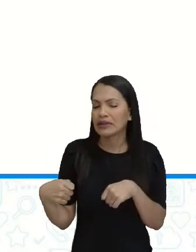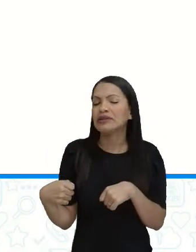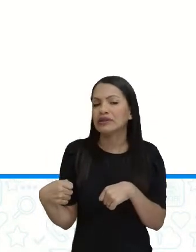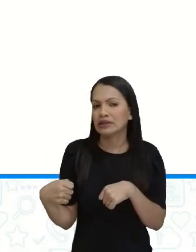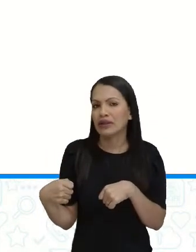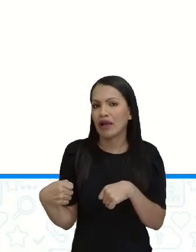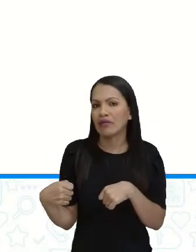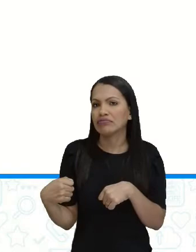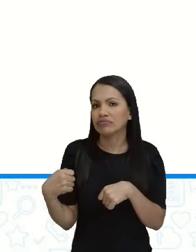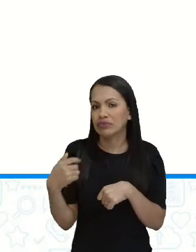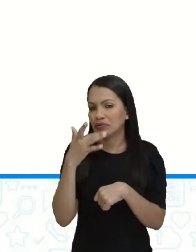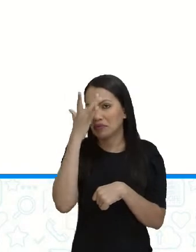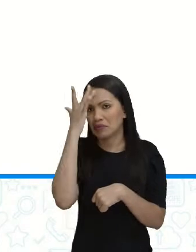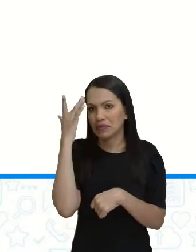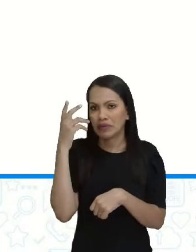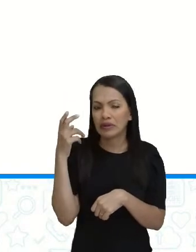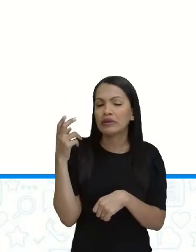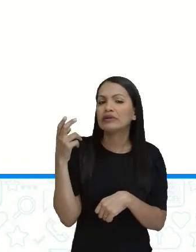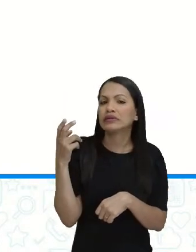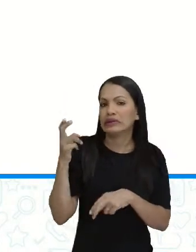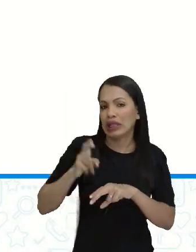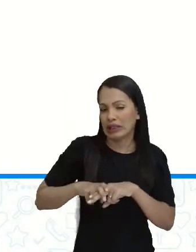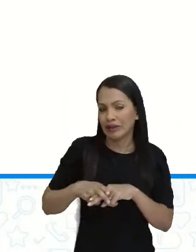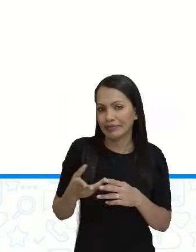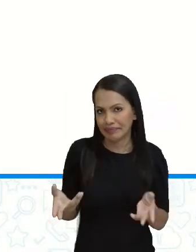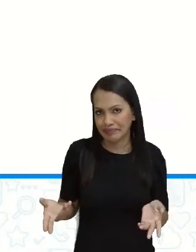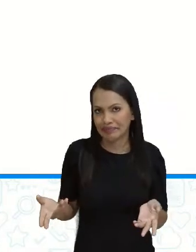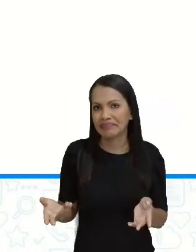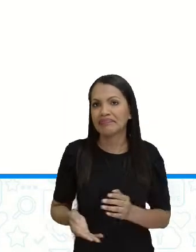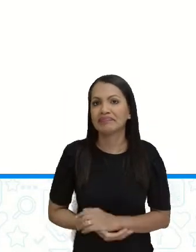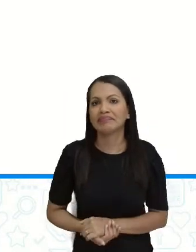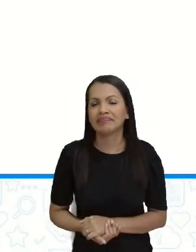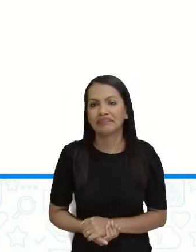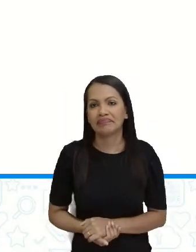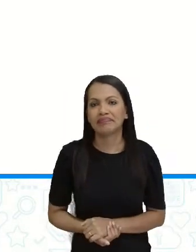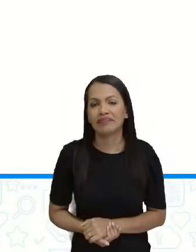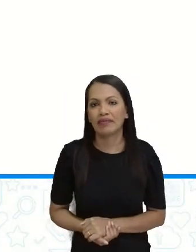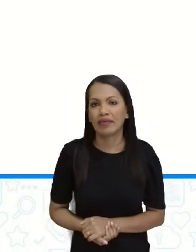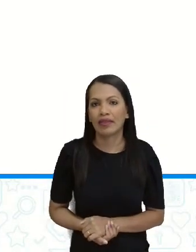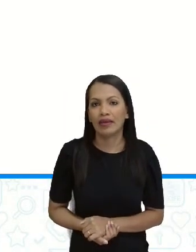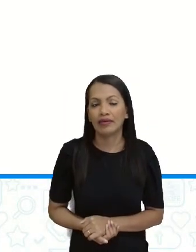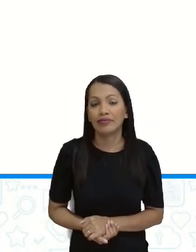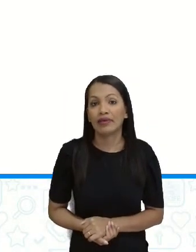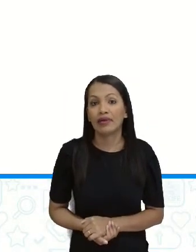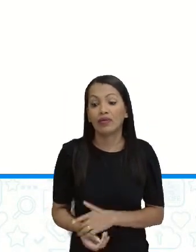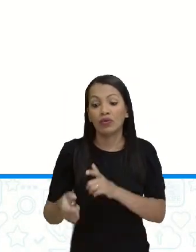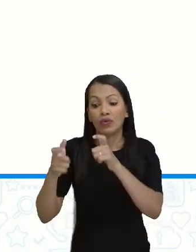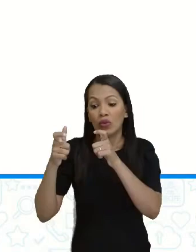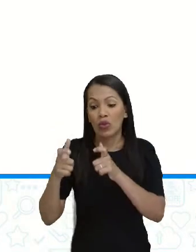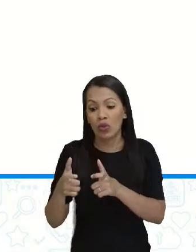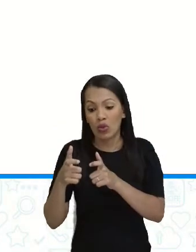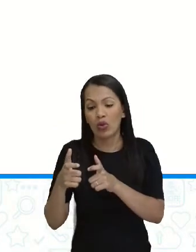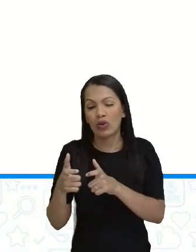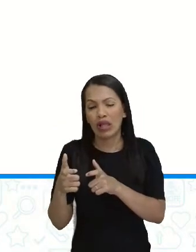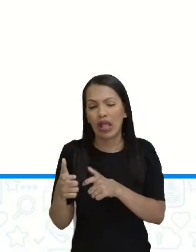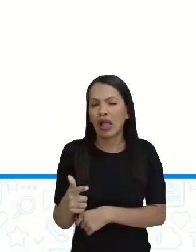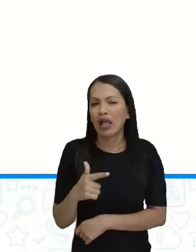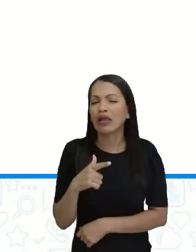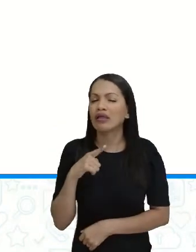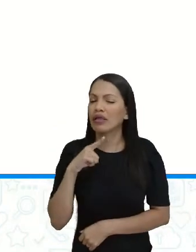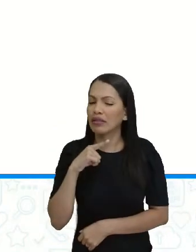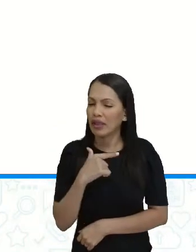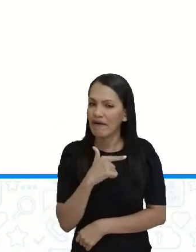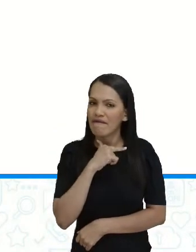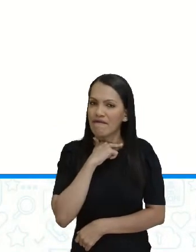poltrona, 2 poltronas, 3 poltronas,